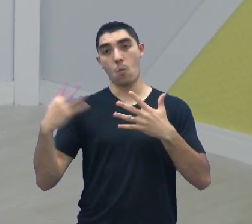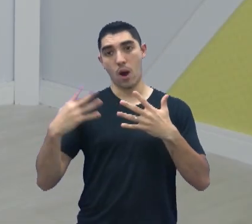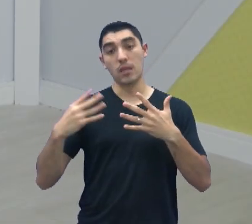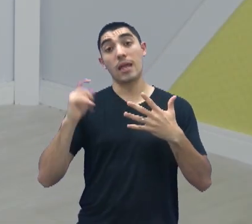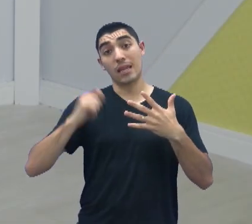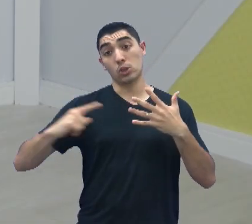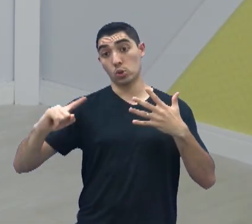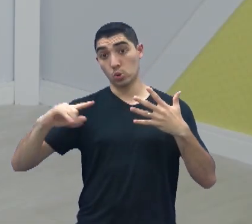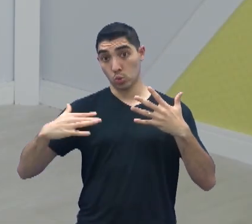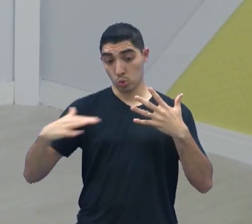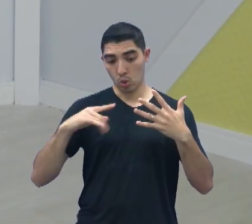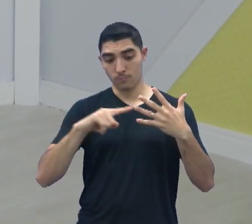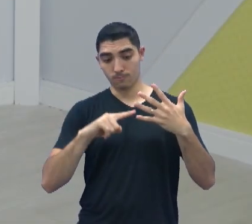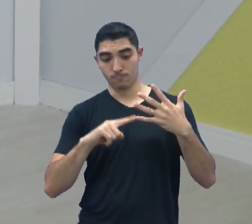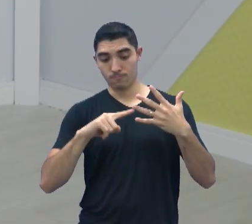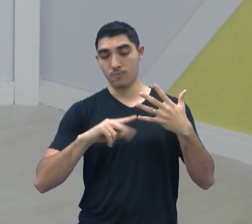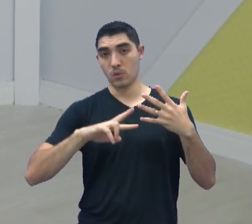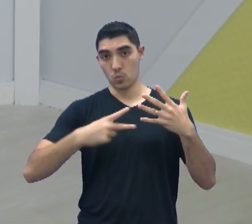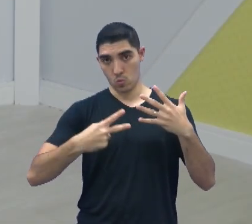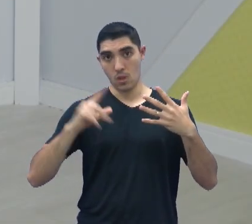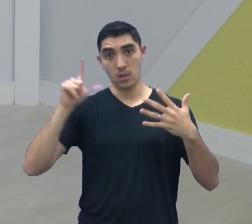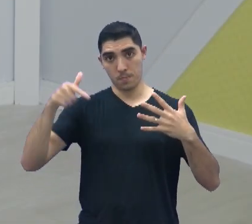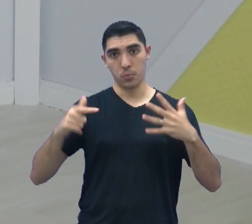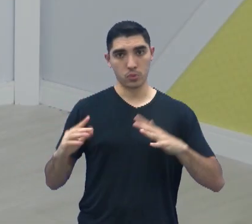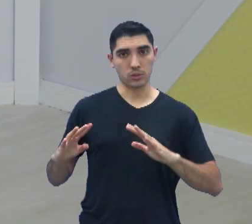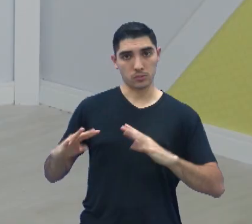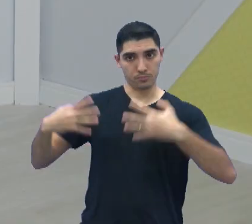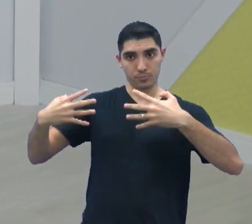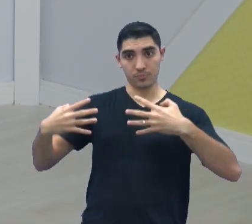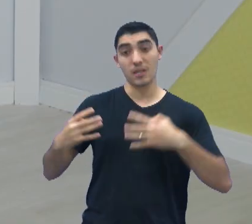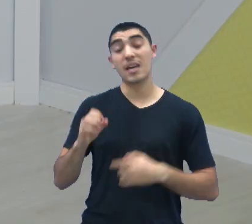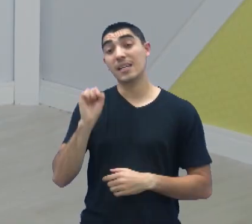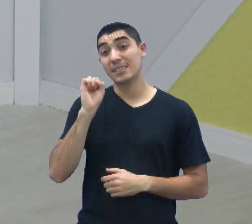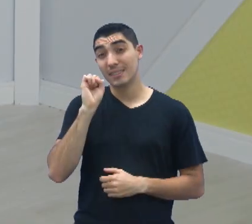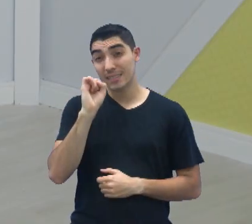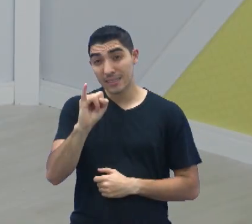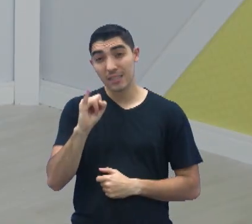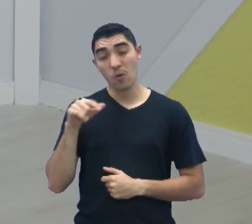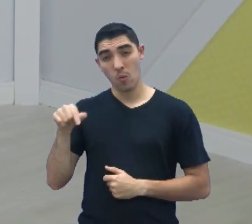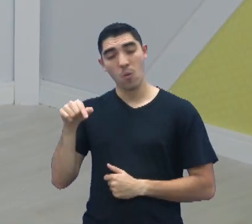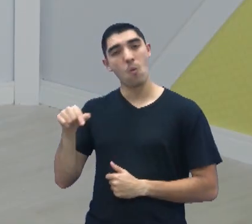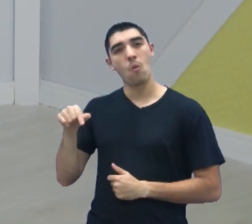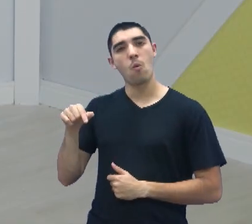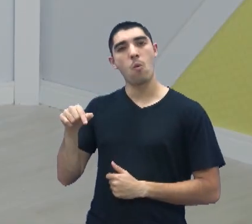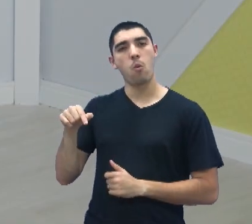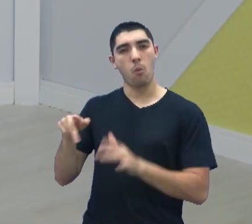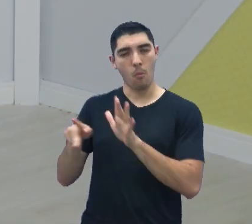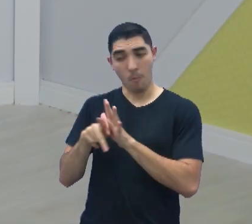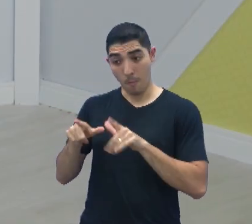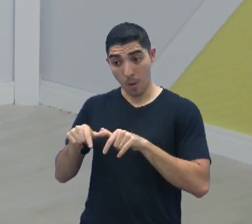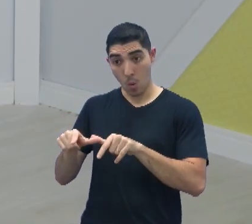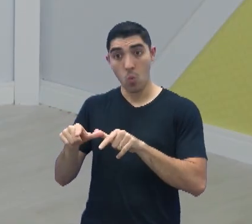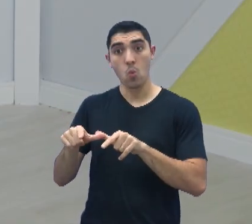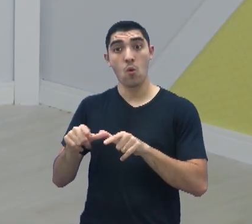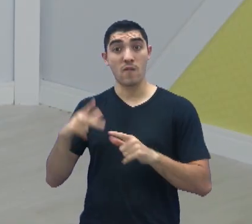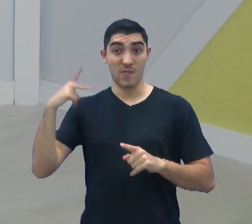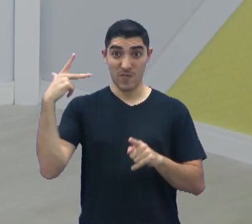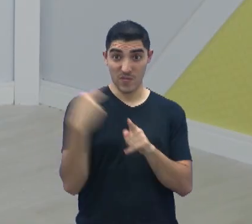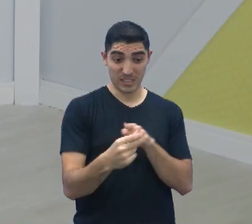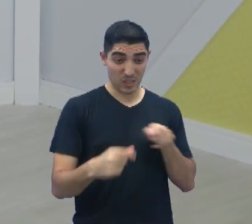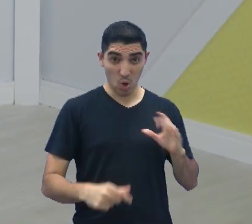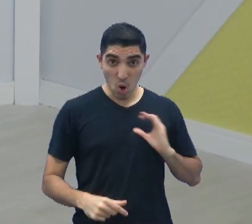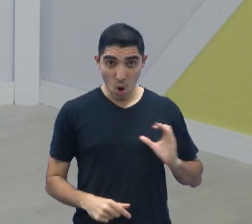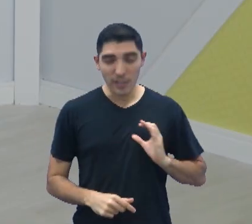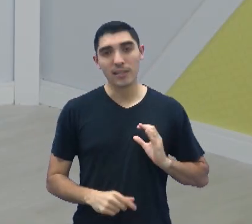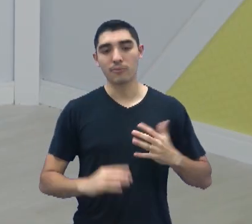em casa. Se o Bauru vencer, o Bauru vai pular para o Bauru vai pular para 4º colocado e vai jogar o